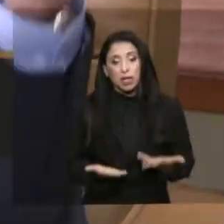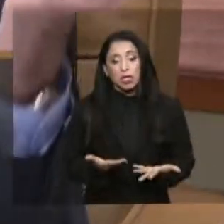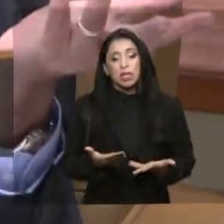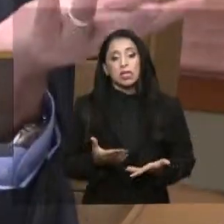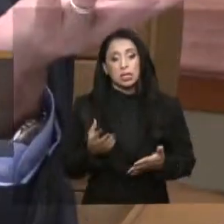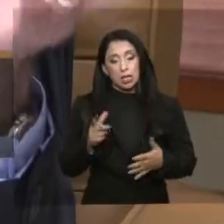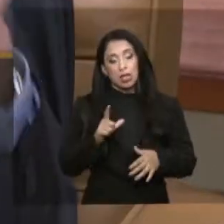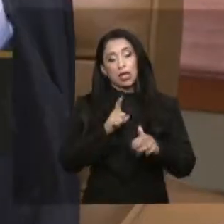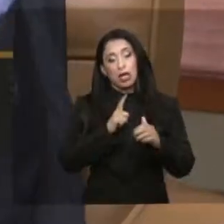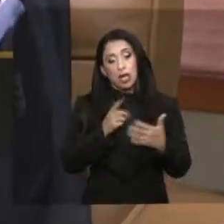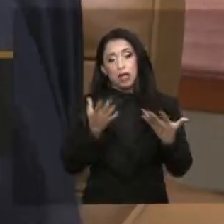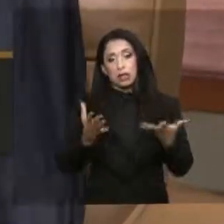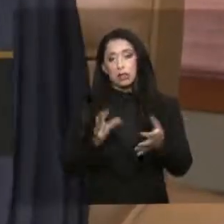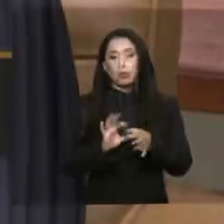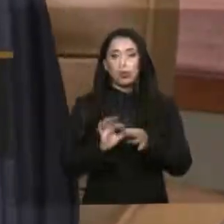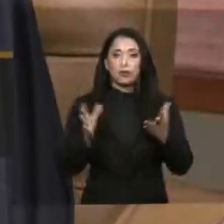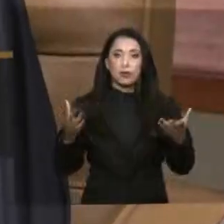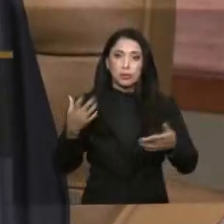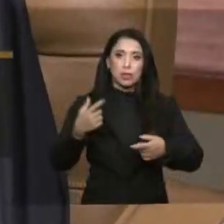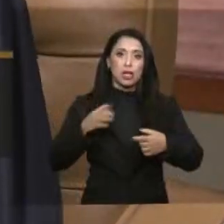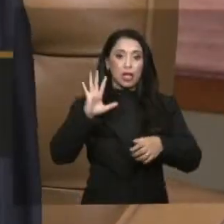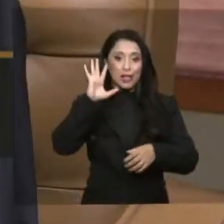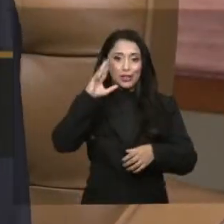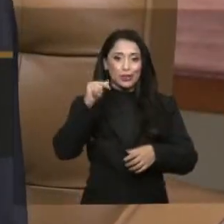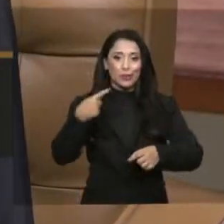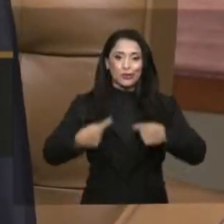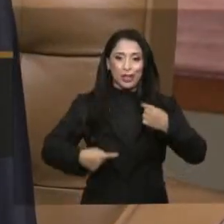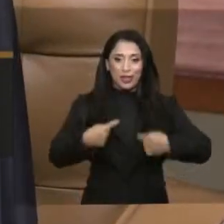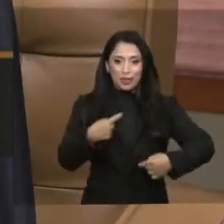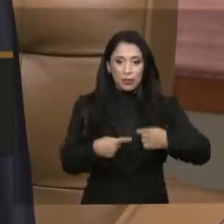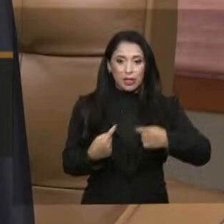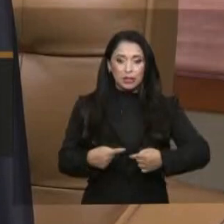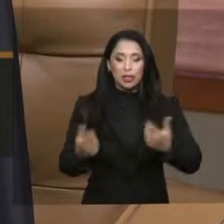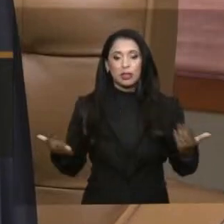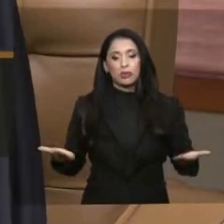concebido como tal, né? Um debate que precisa ser